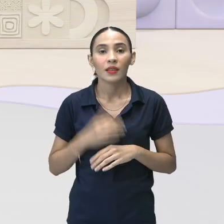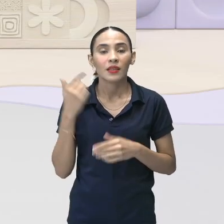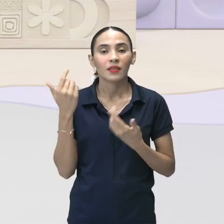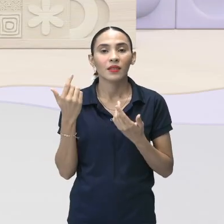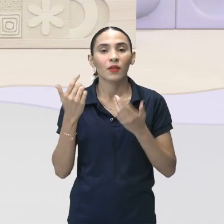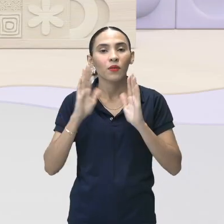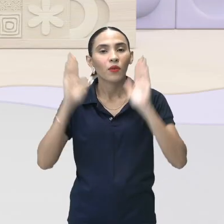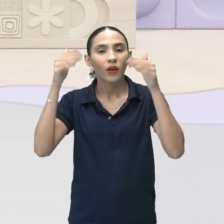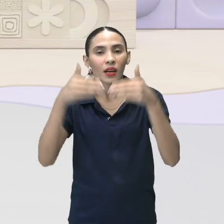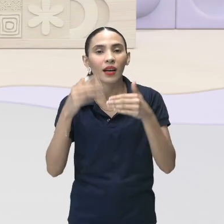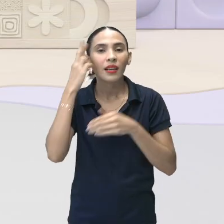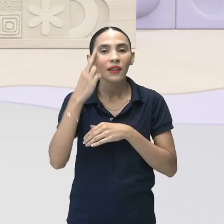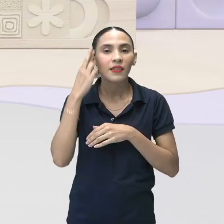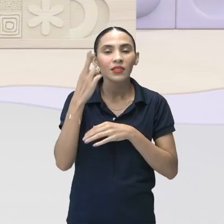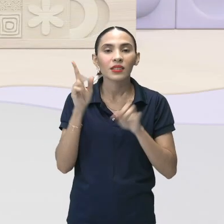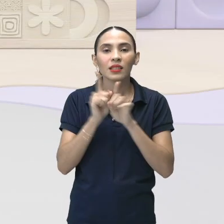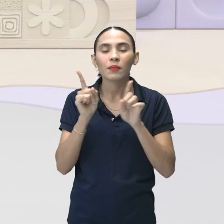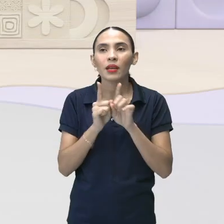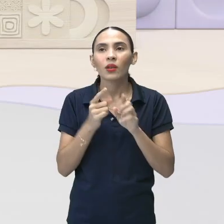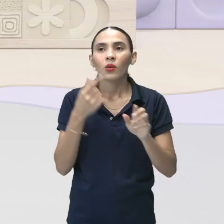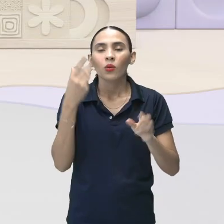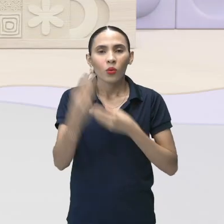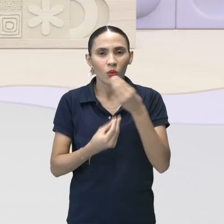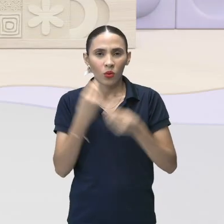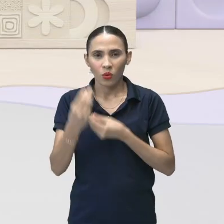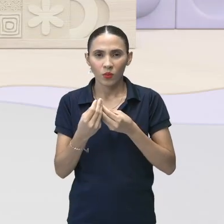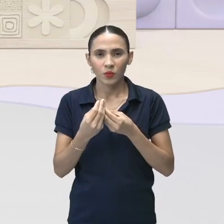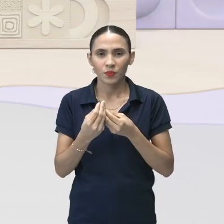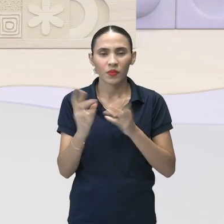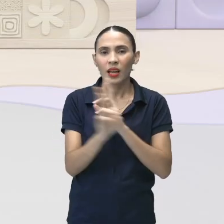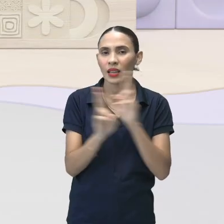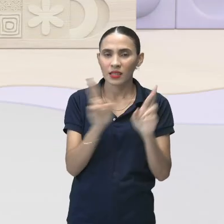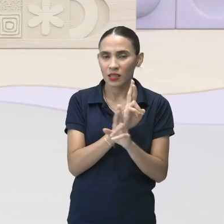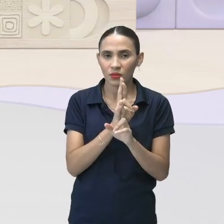que andam nossas relações e como é que nós podemos